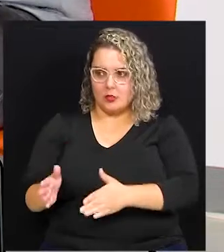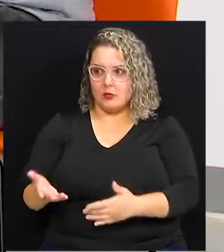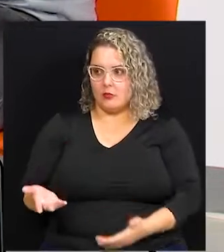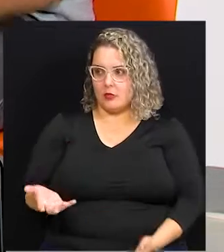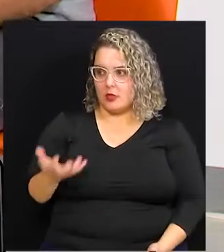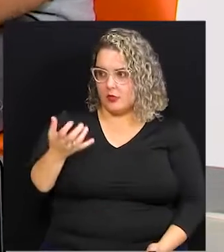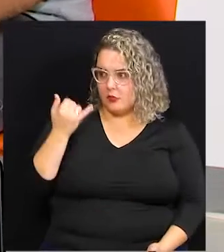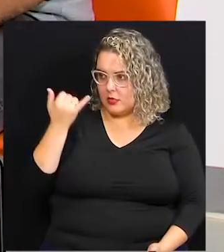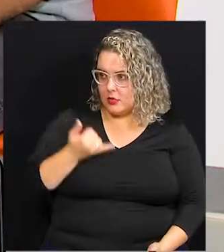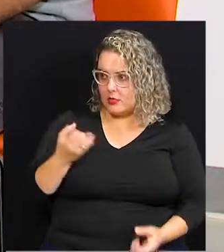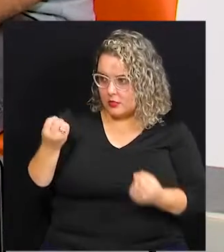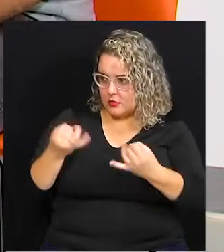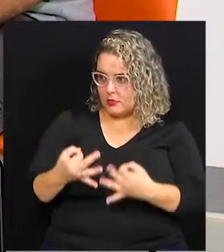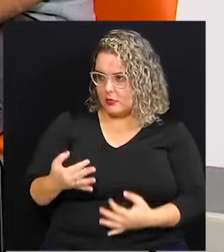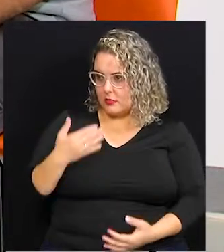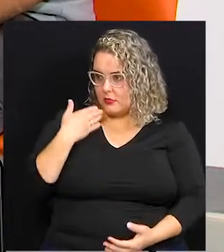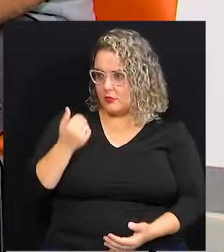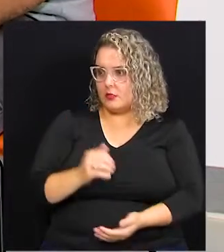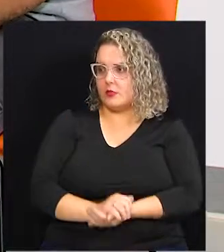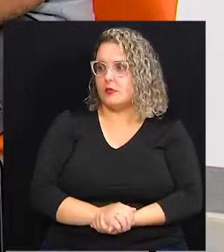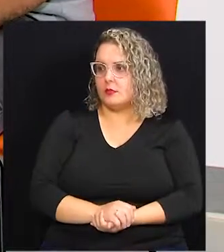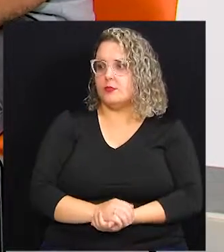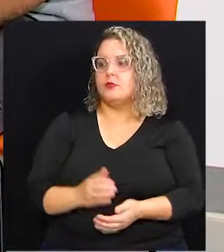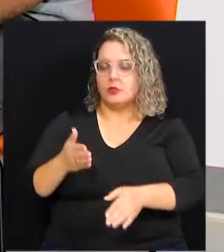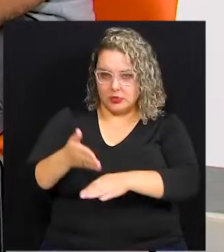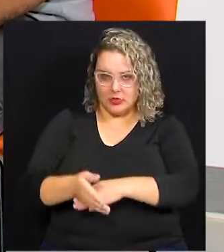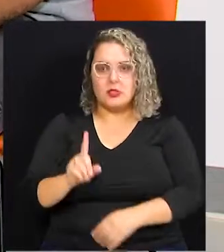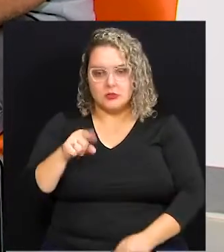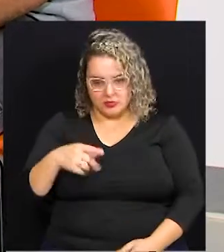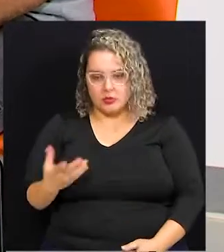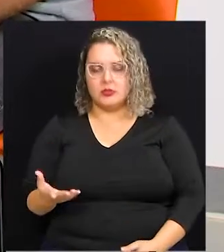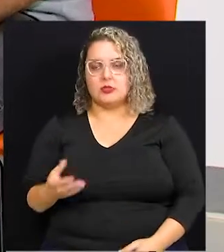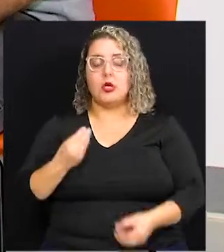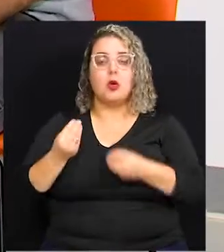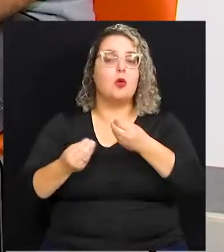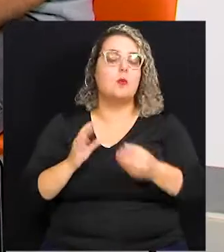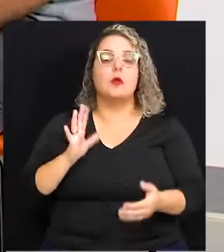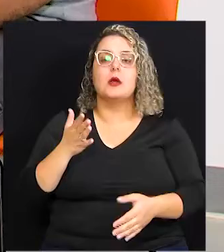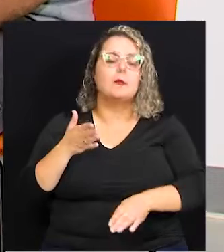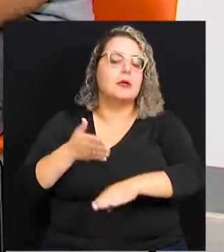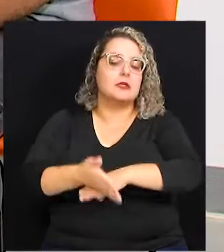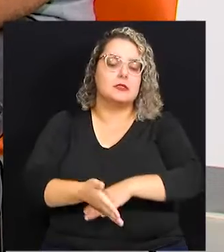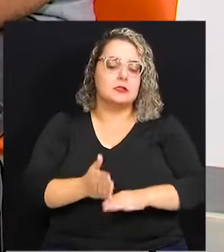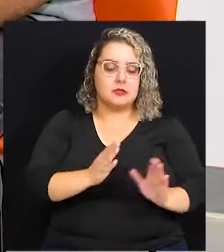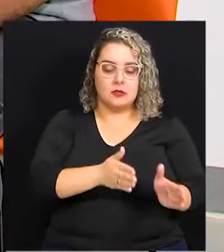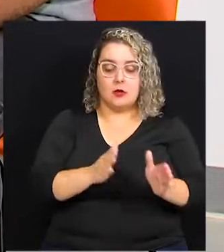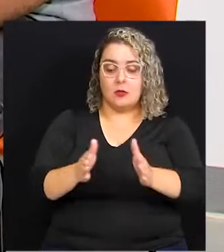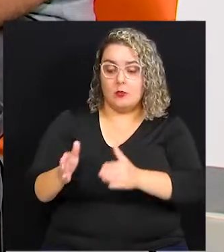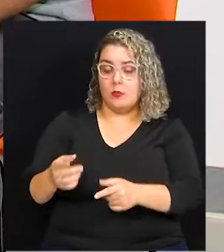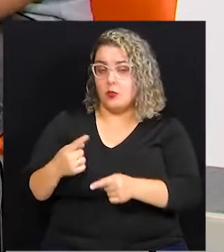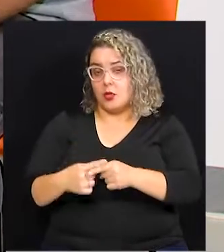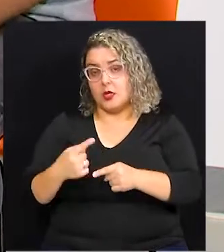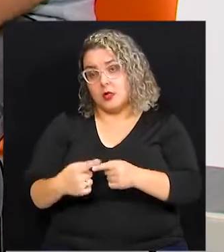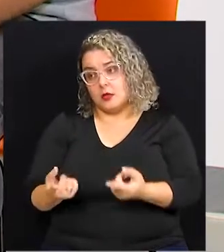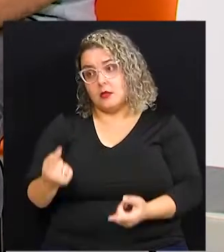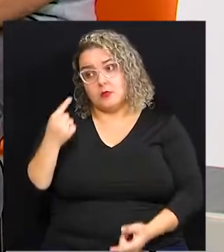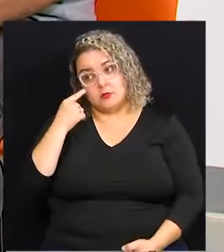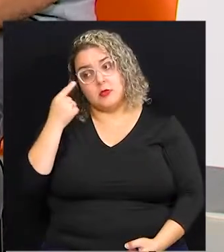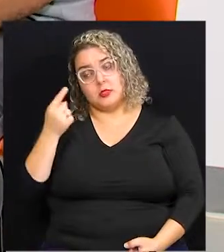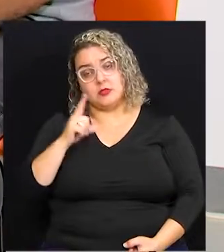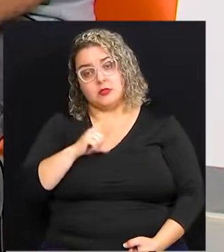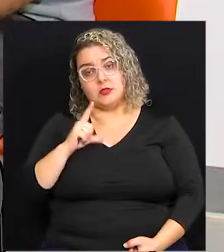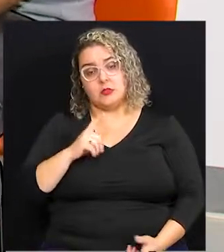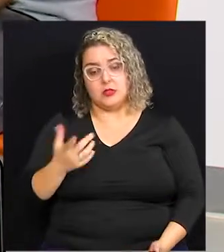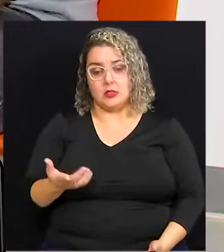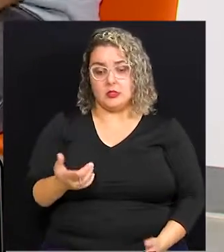Gostaria que o senhor explicasse um pouco do ingresso. Isso, como que funciona aí, não é, as etapas, porque certamente imagino que